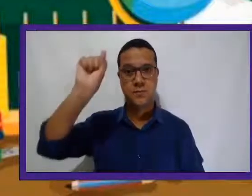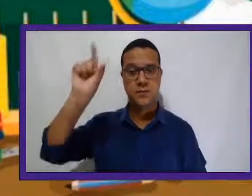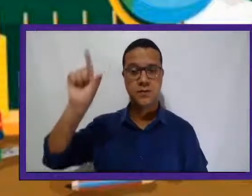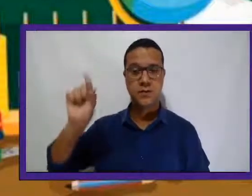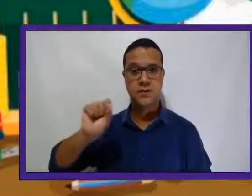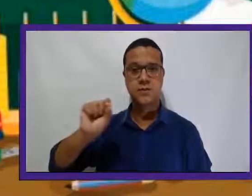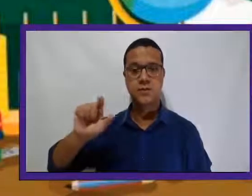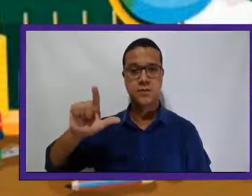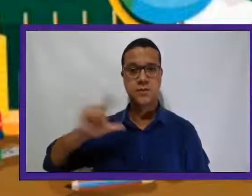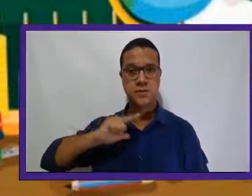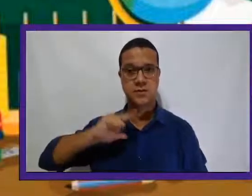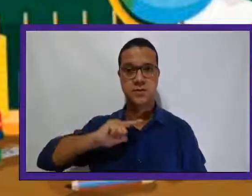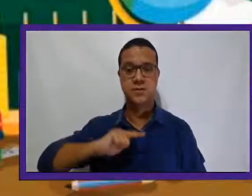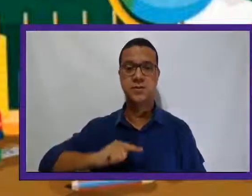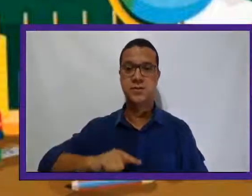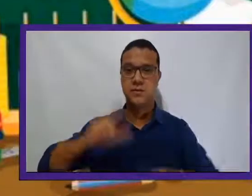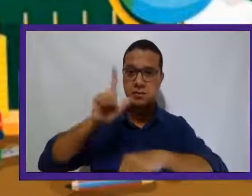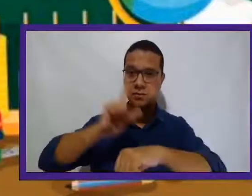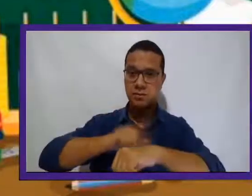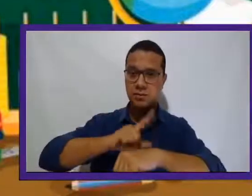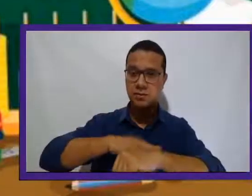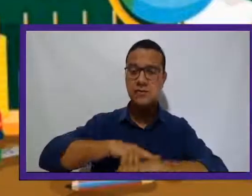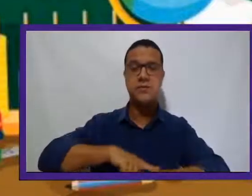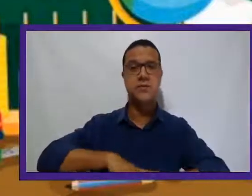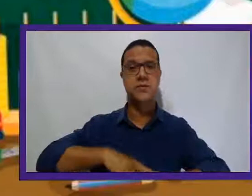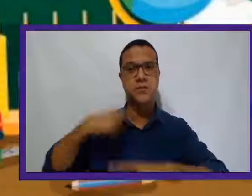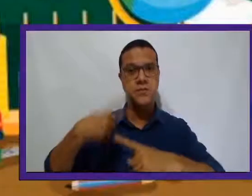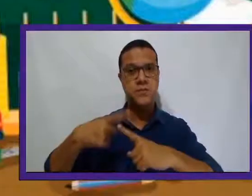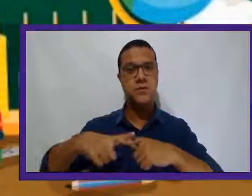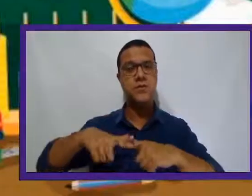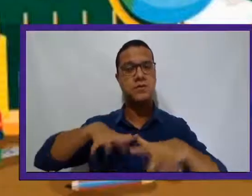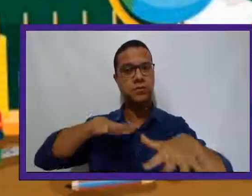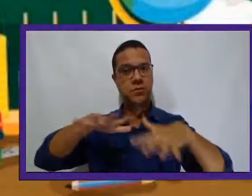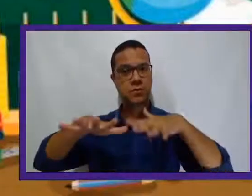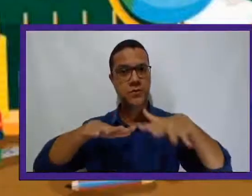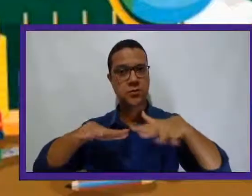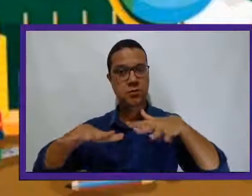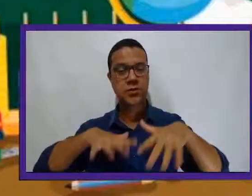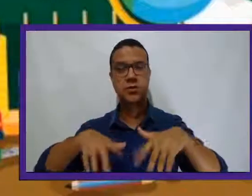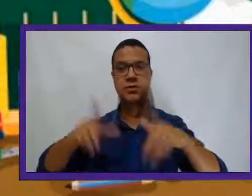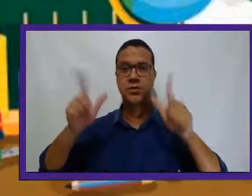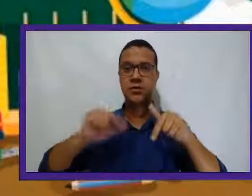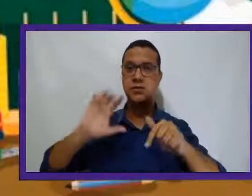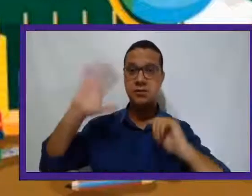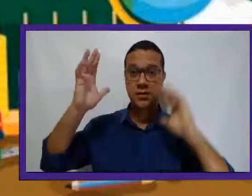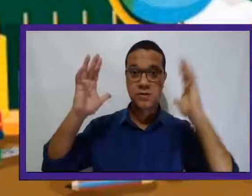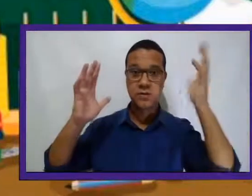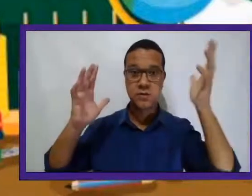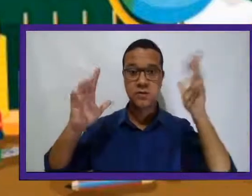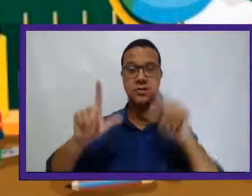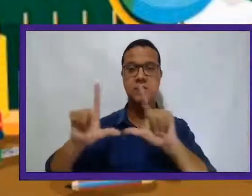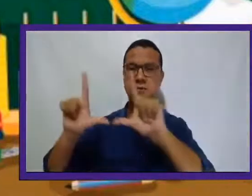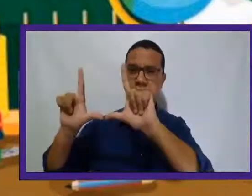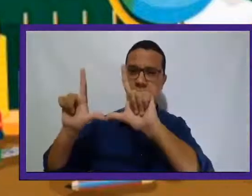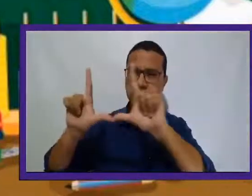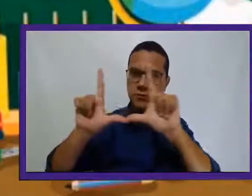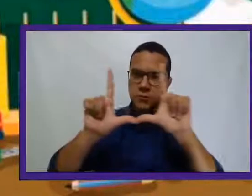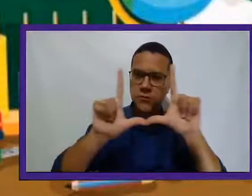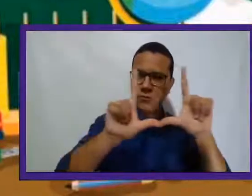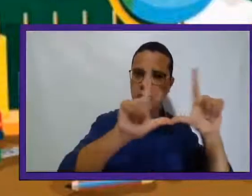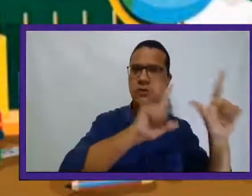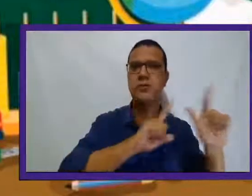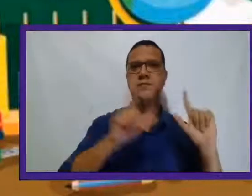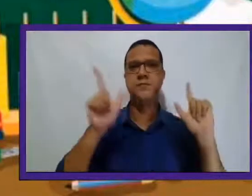A Lua tem fases Justamente porque Ela vai se movendo Essas fases Vão acontecendo E